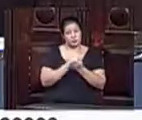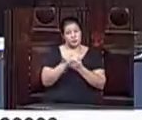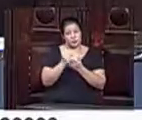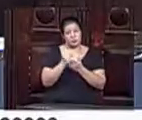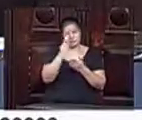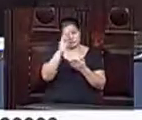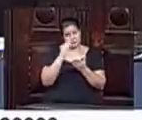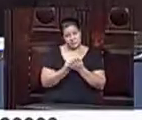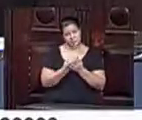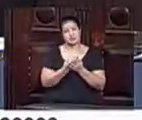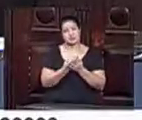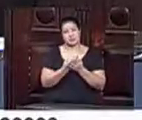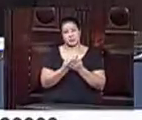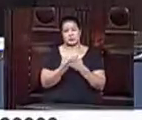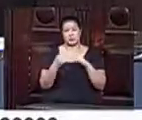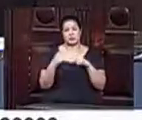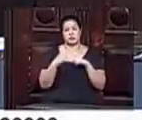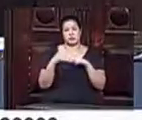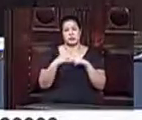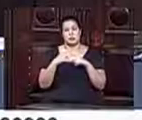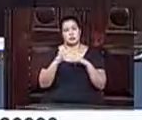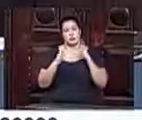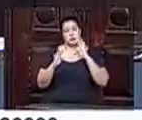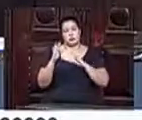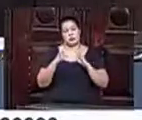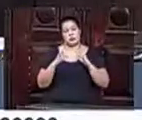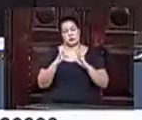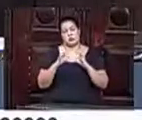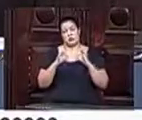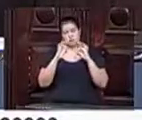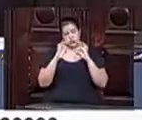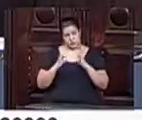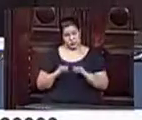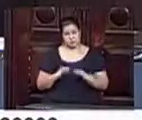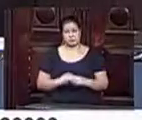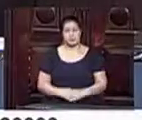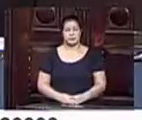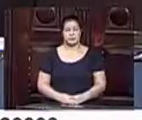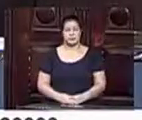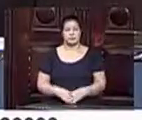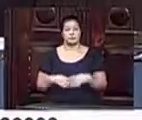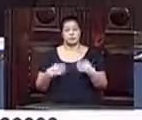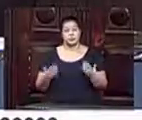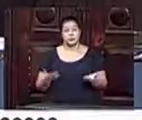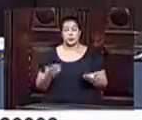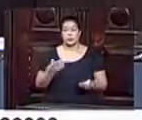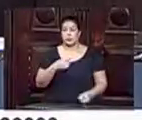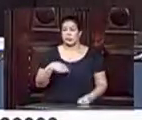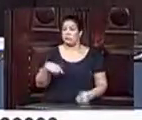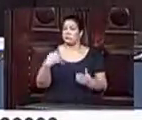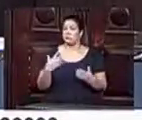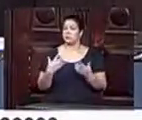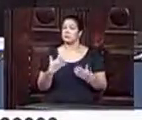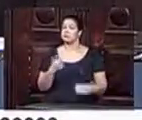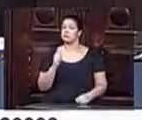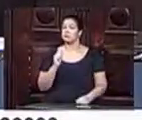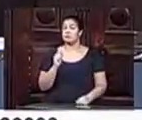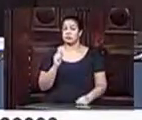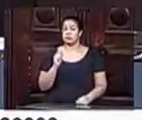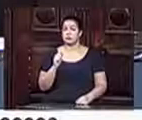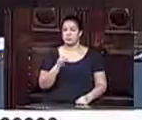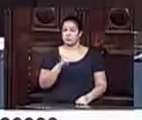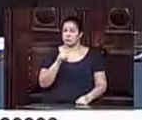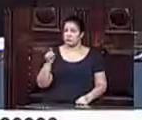ter o município saber como encaminhar para estes centros. Então, o que nós queremos aqui é que